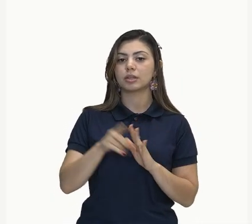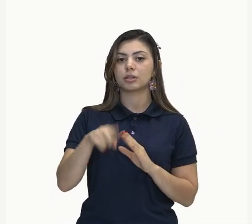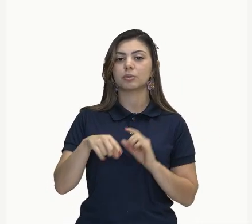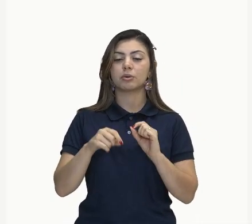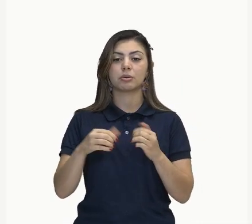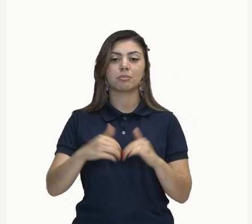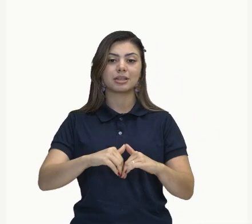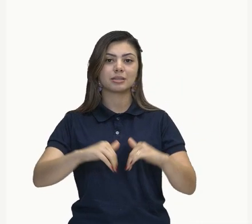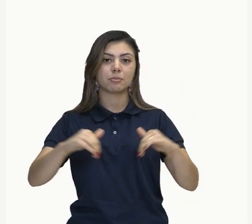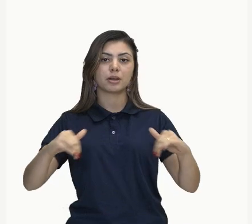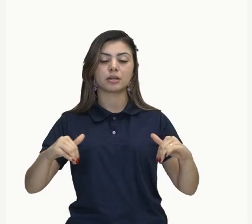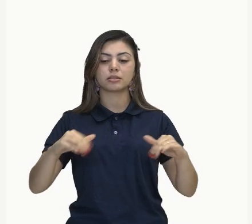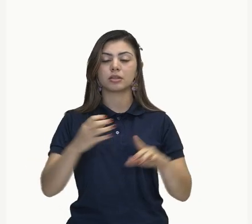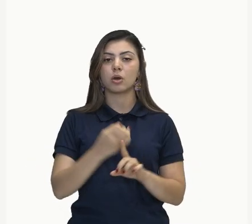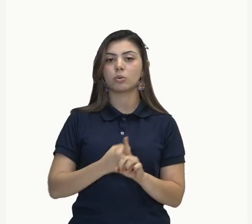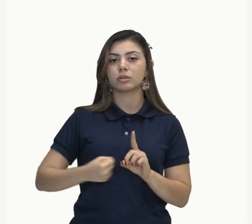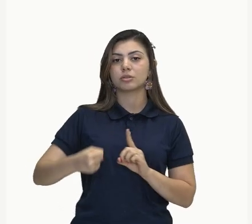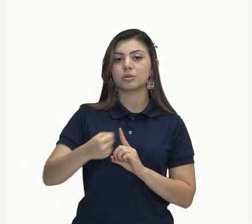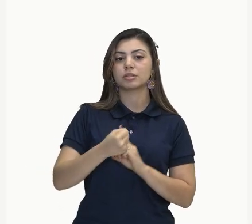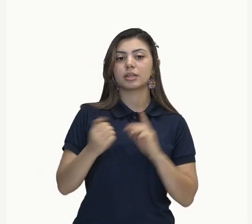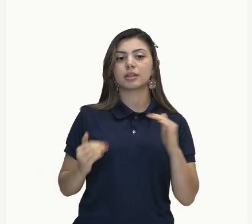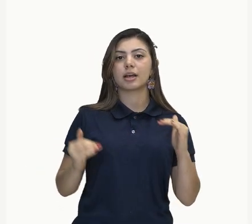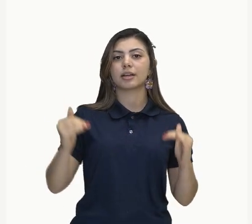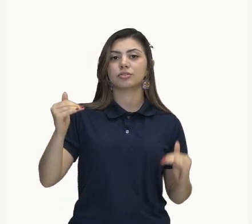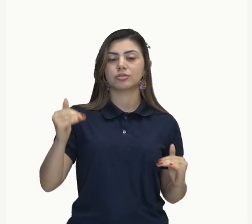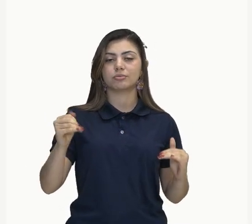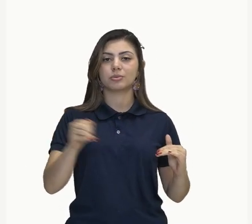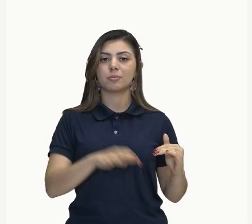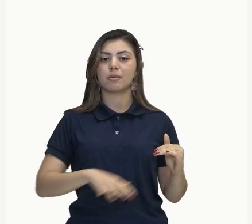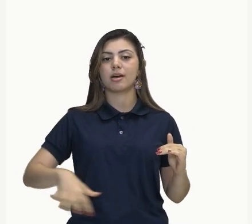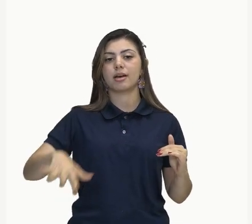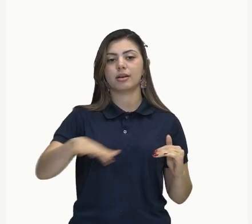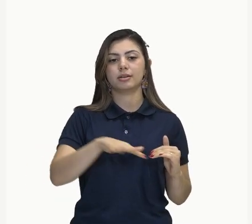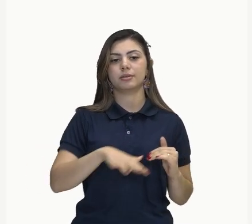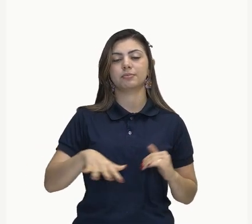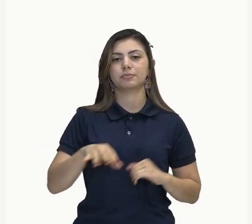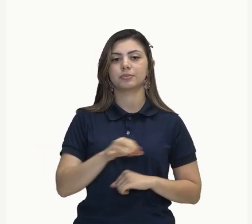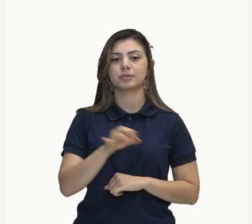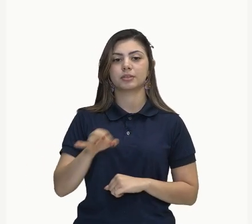desses grupos sociais no território, como eu já coloquei. Então, a gente tem aí a